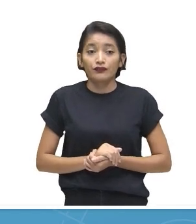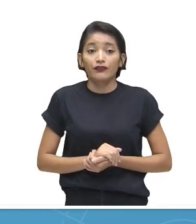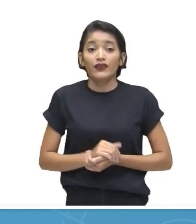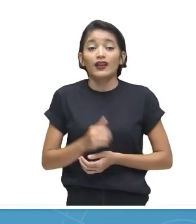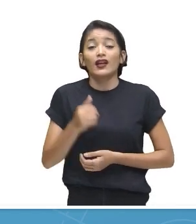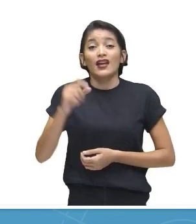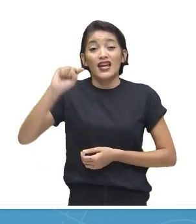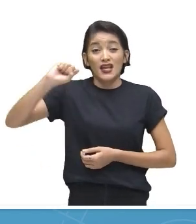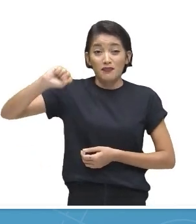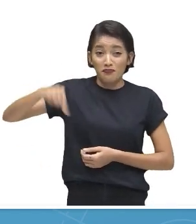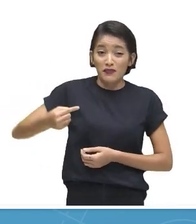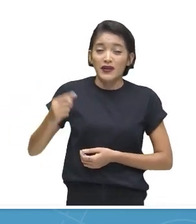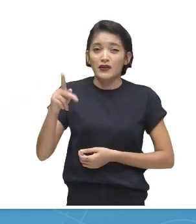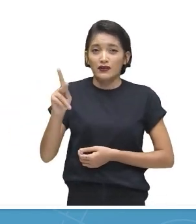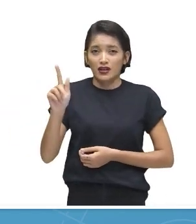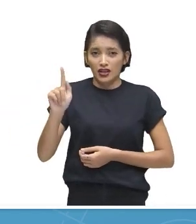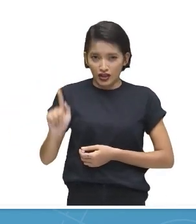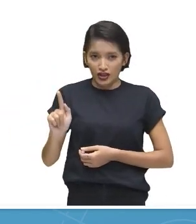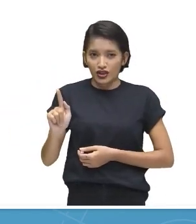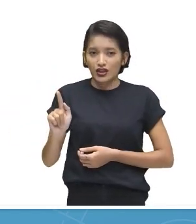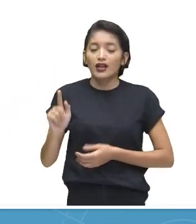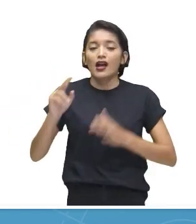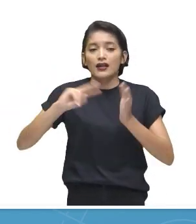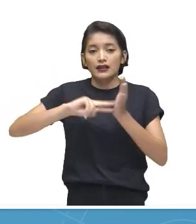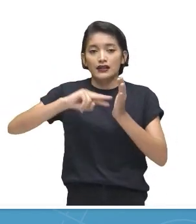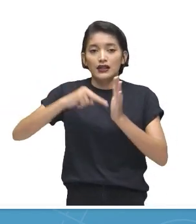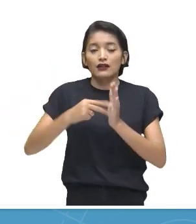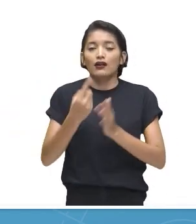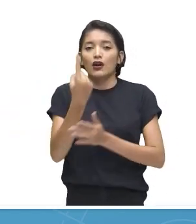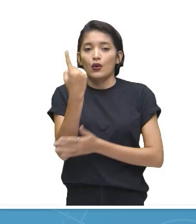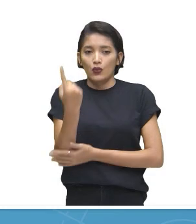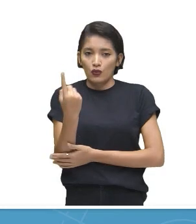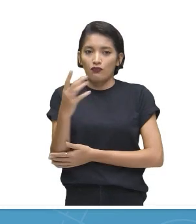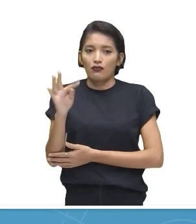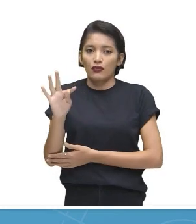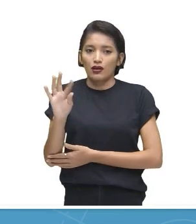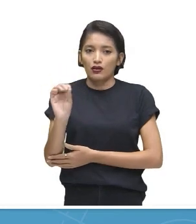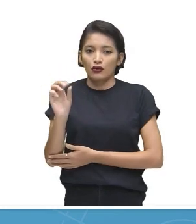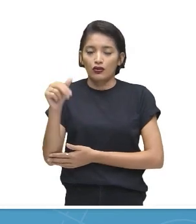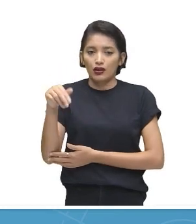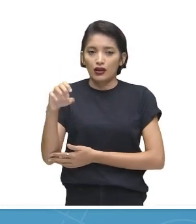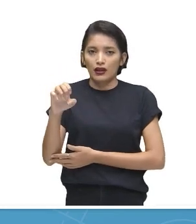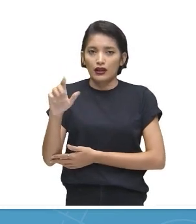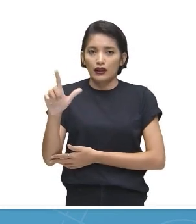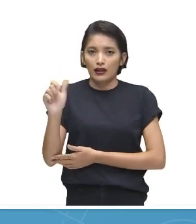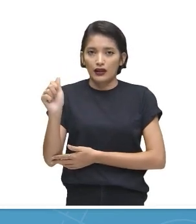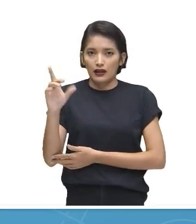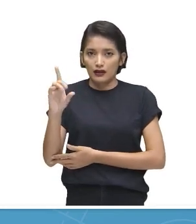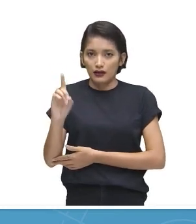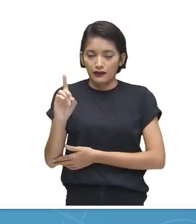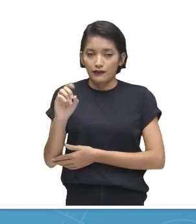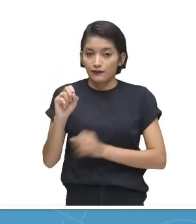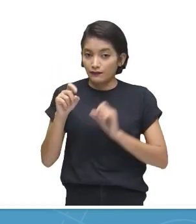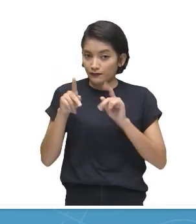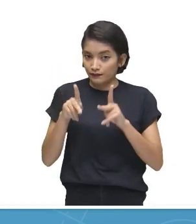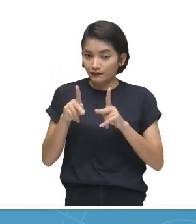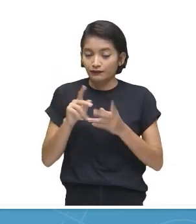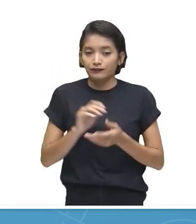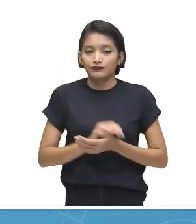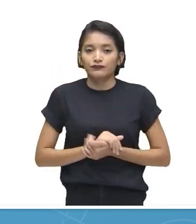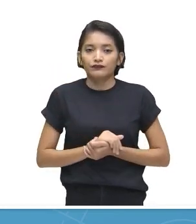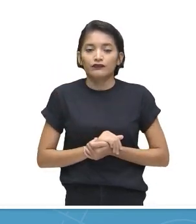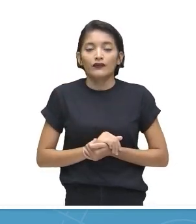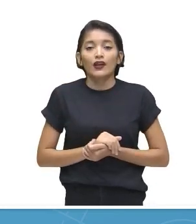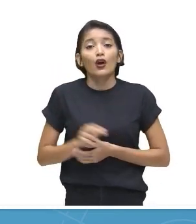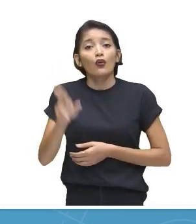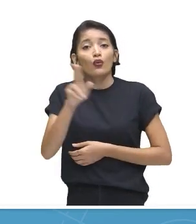quilos, olha aí, 1000 quilos equivale a 1 tonelada, certo? 1 tonelada. A gente